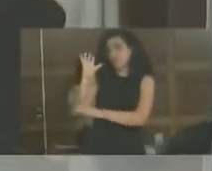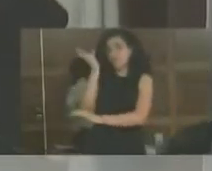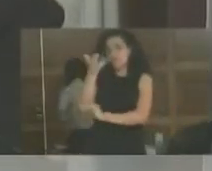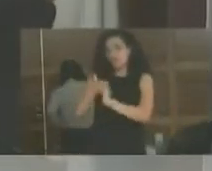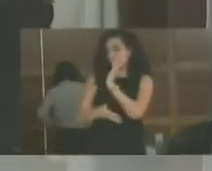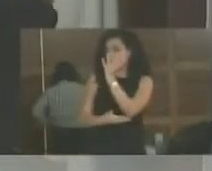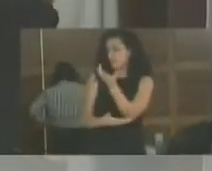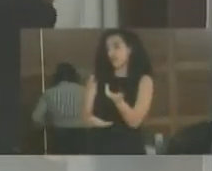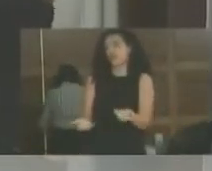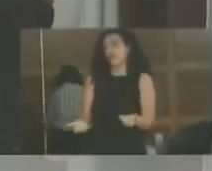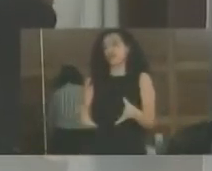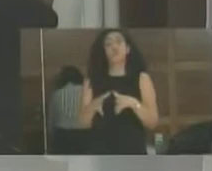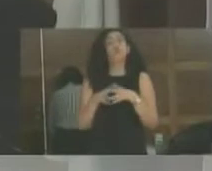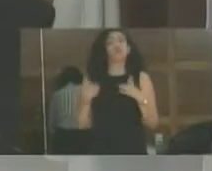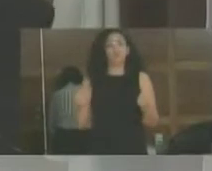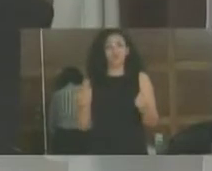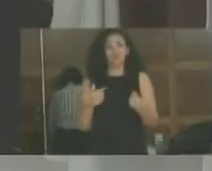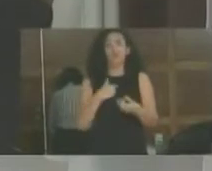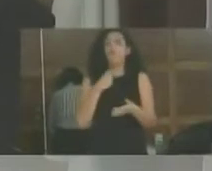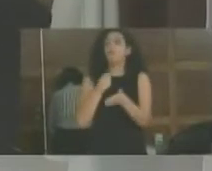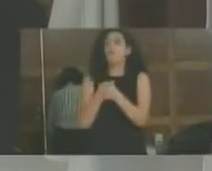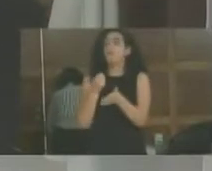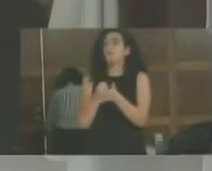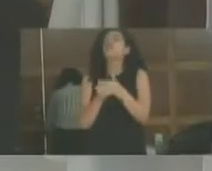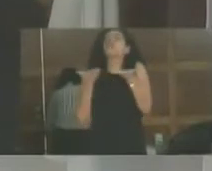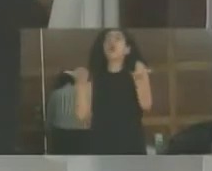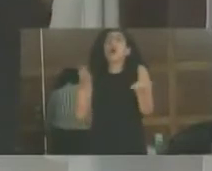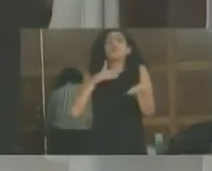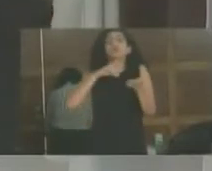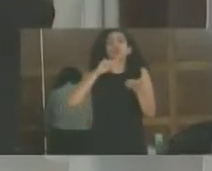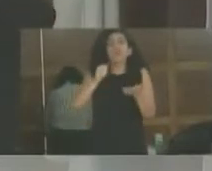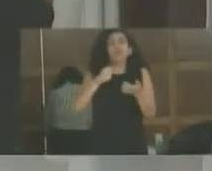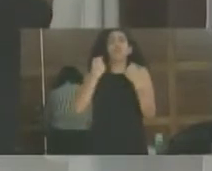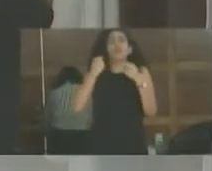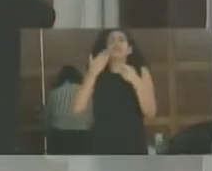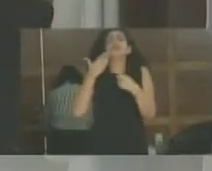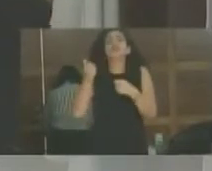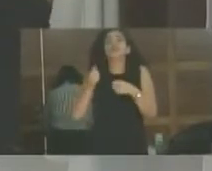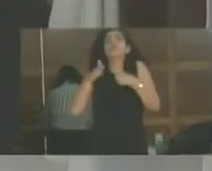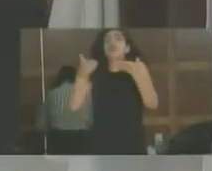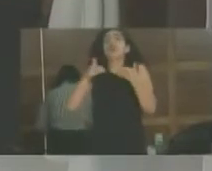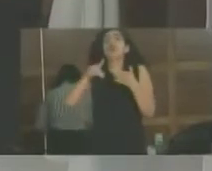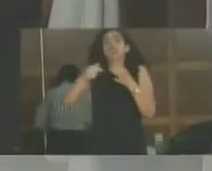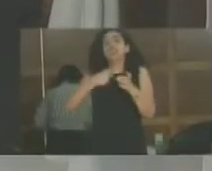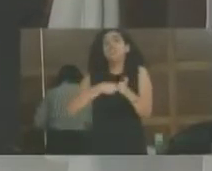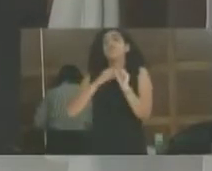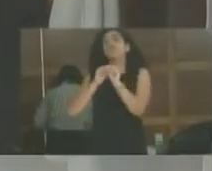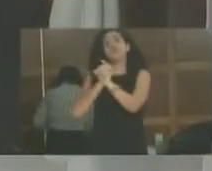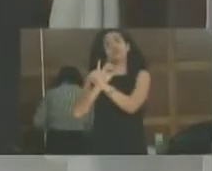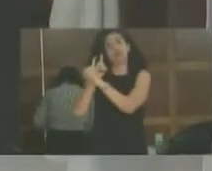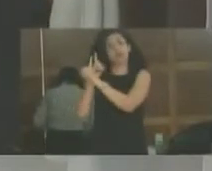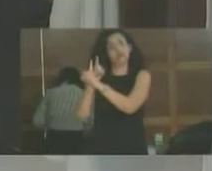fazer um requerimento com os vereadores para estar cobrando isso. Qual o dia que eu vou? Ele tem que me dar o dia que ele trabalha. Tá bom?